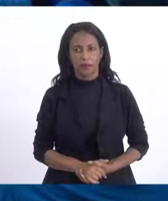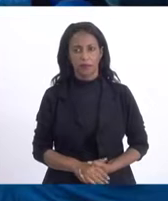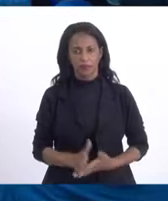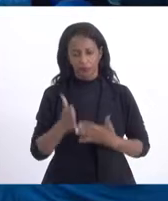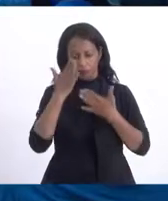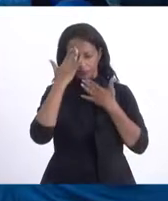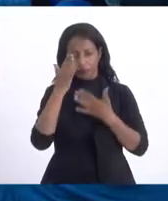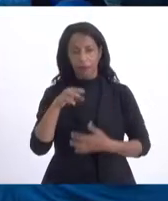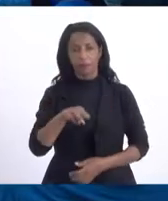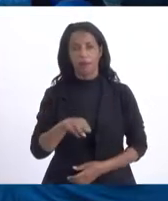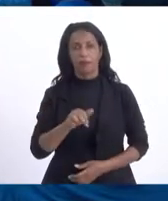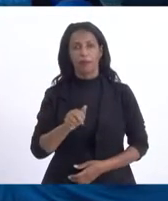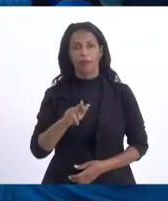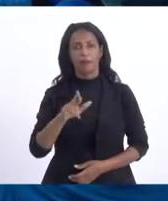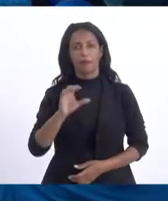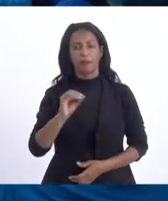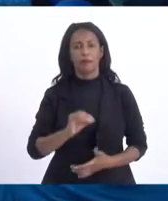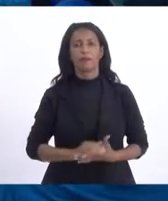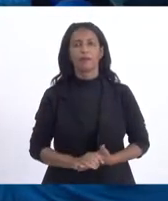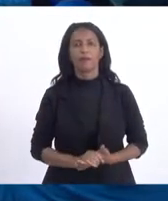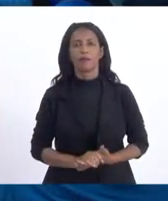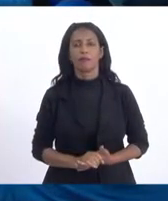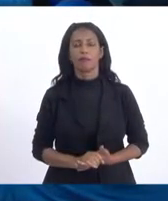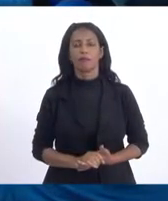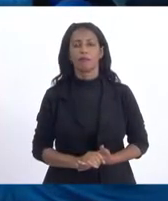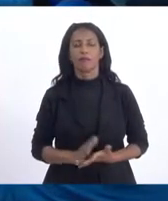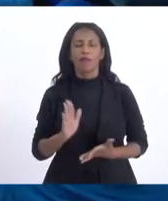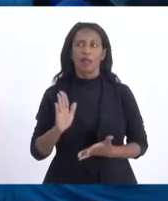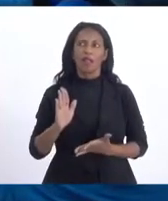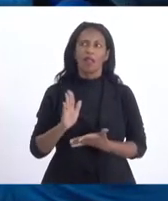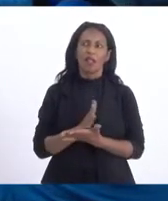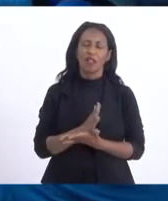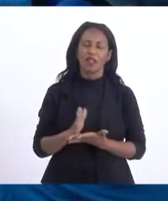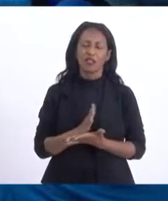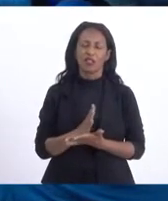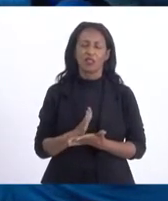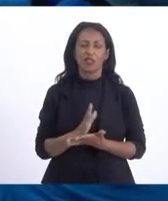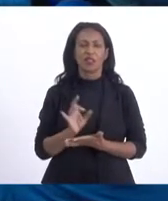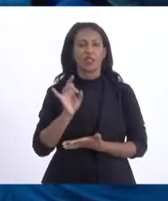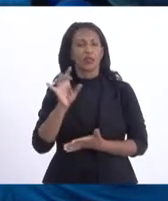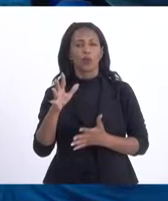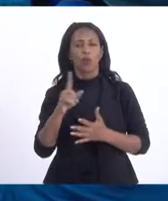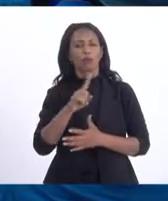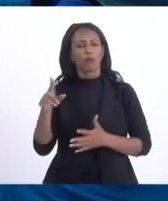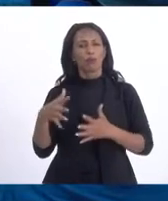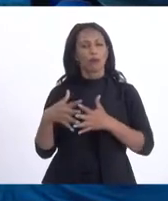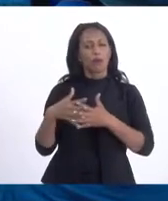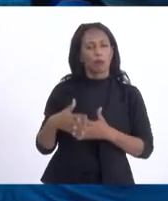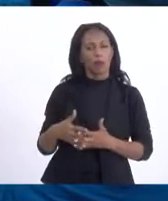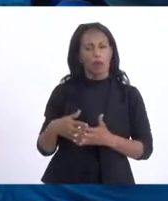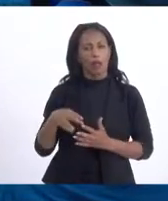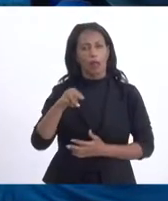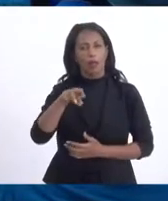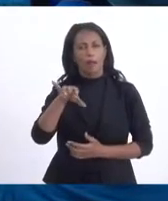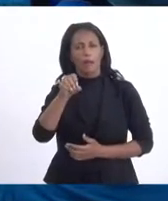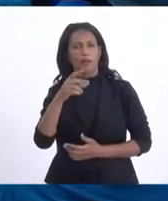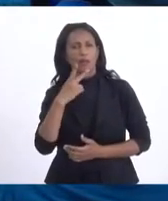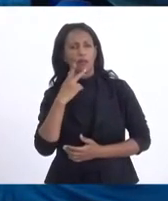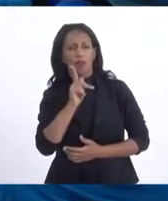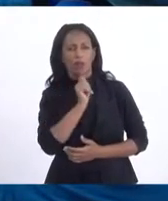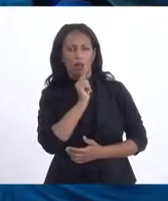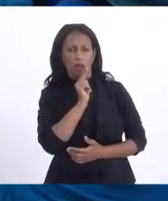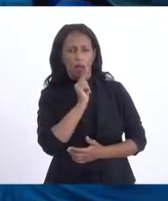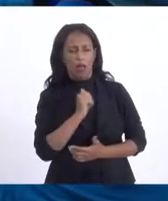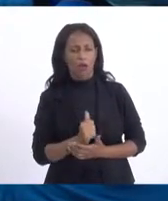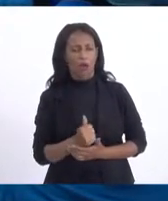Obrigado, Marcelo. Muitas das vezes, né, Marcelo, é só não atrapalhar. Marcelo coloca a questão da água,